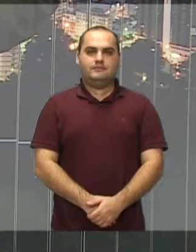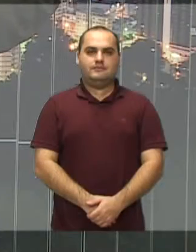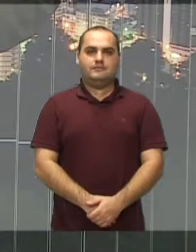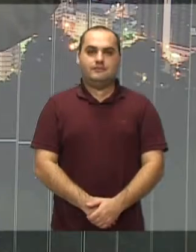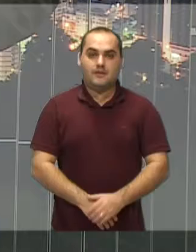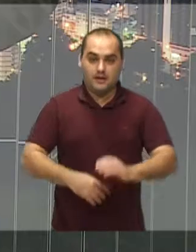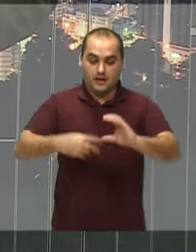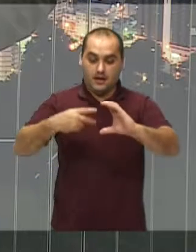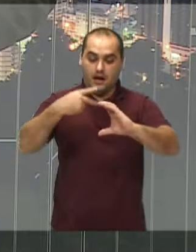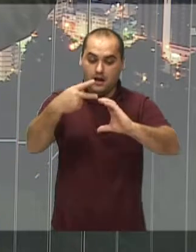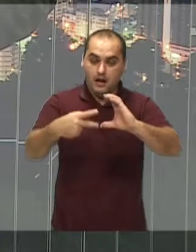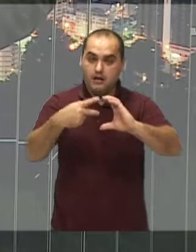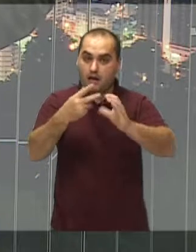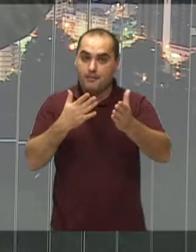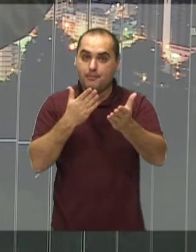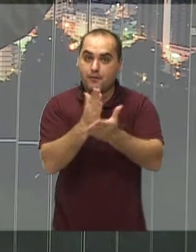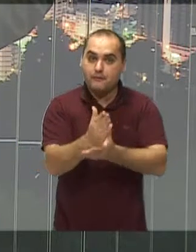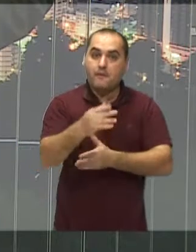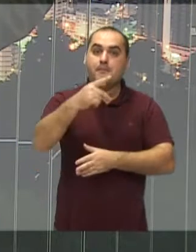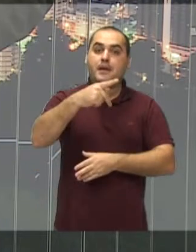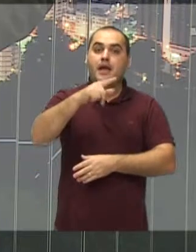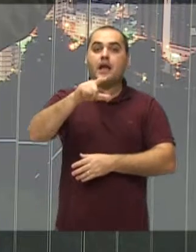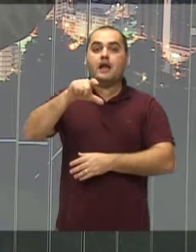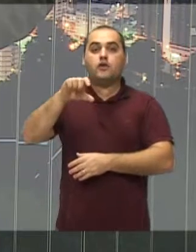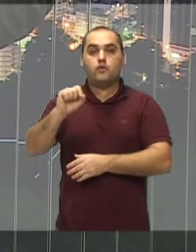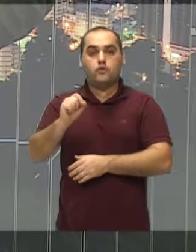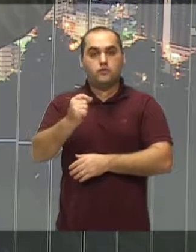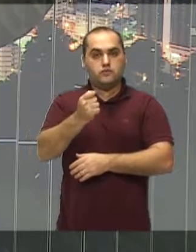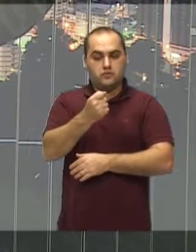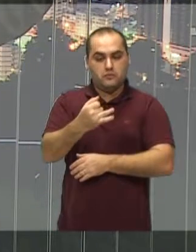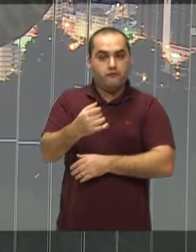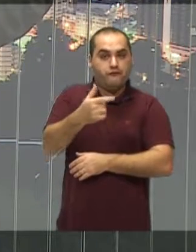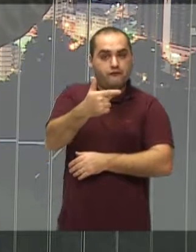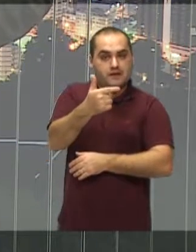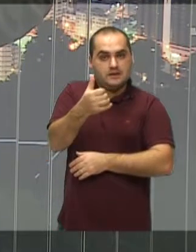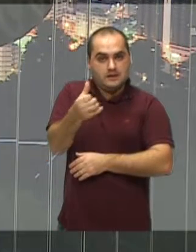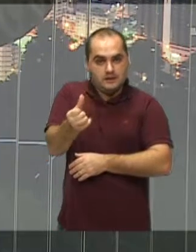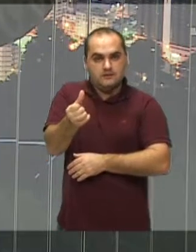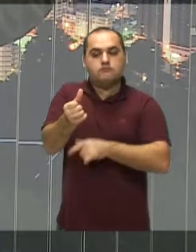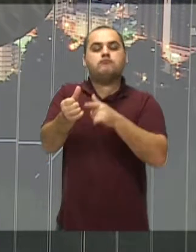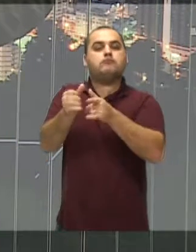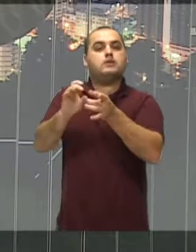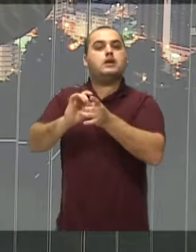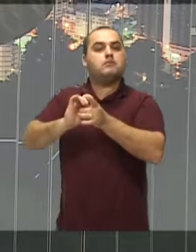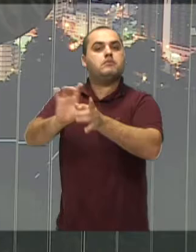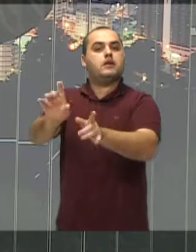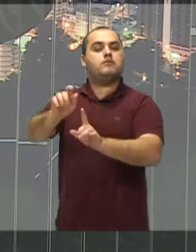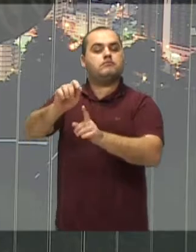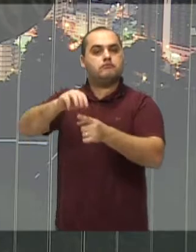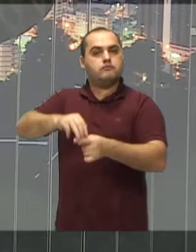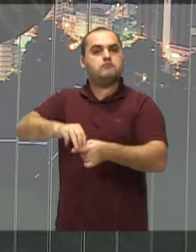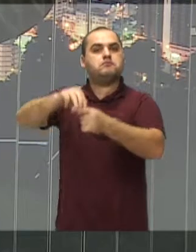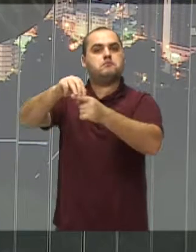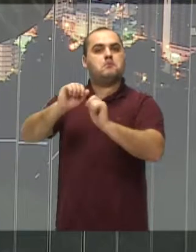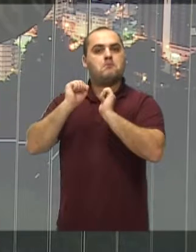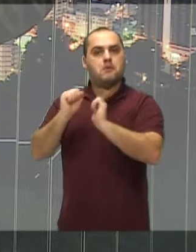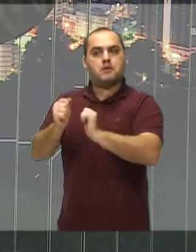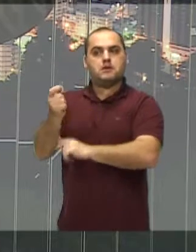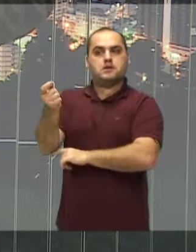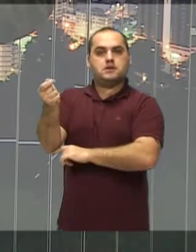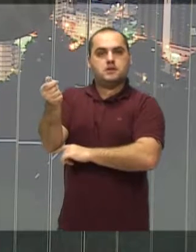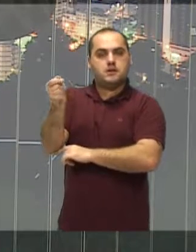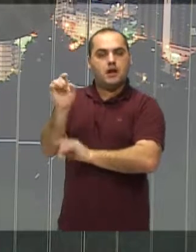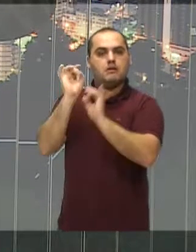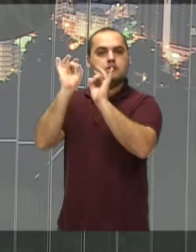a câmara aprovou o projeto de lei ordinária nº 26 que autoriza o município a abrir crédito especial